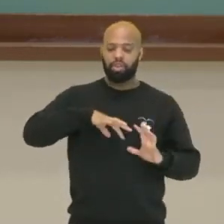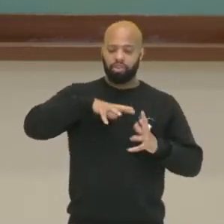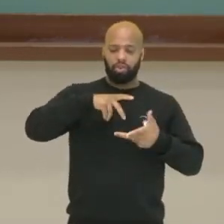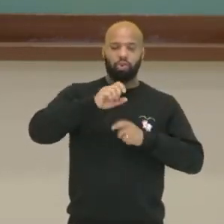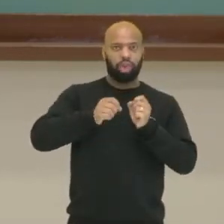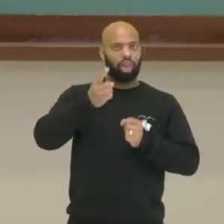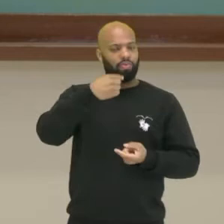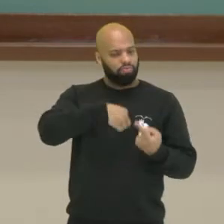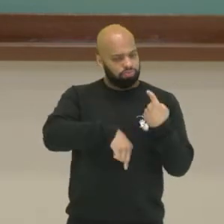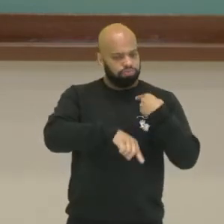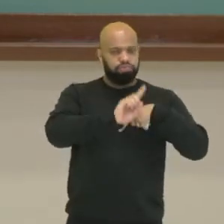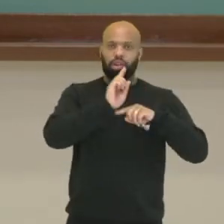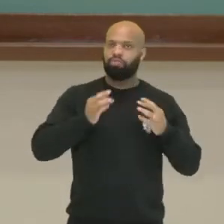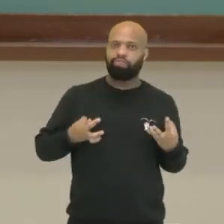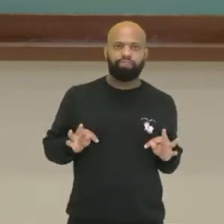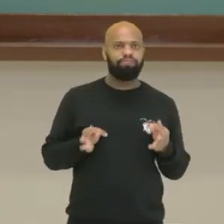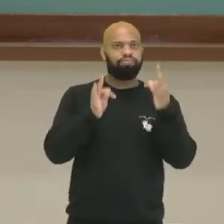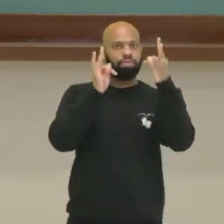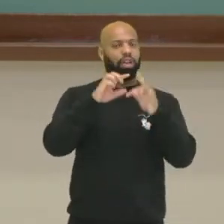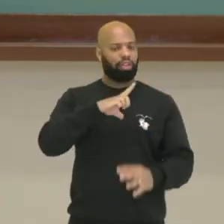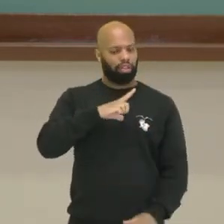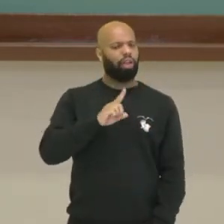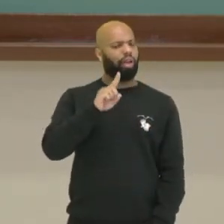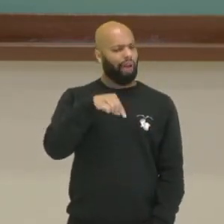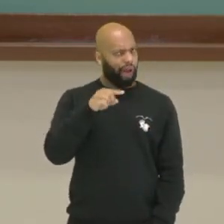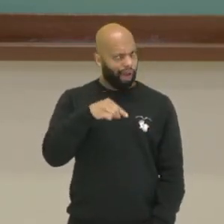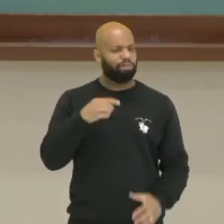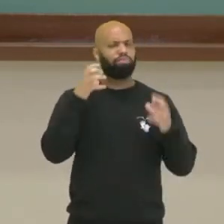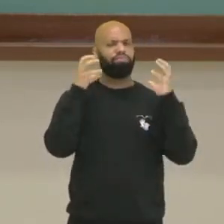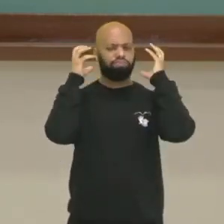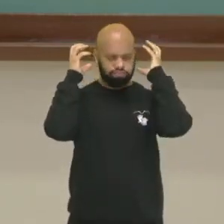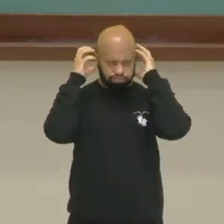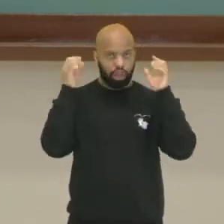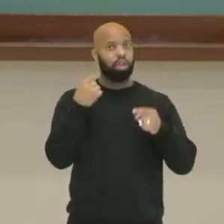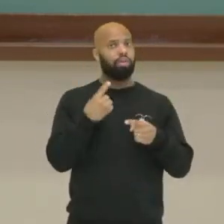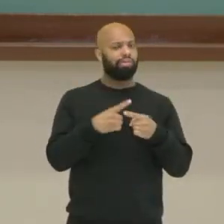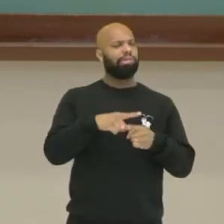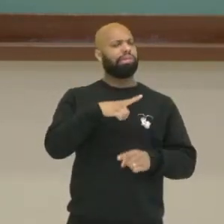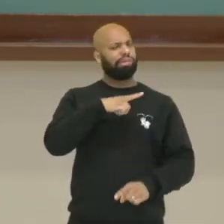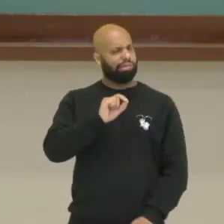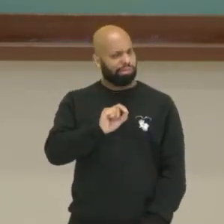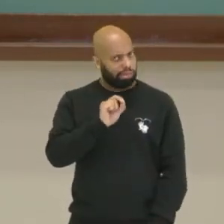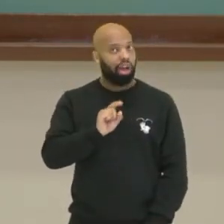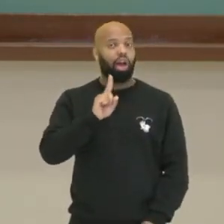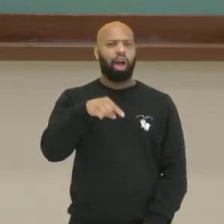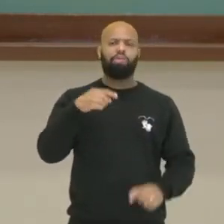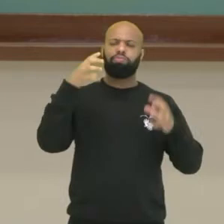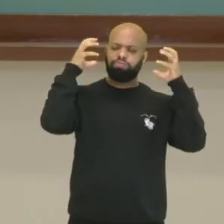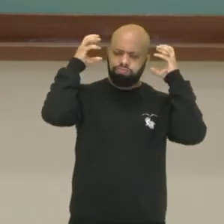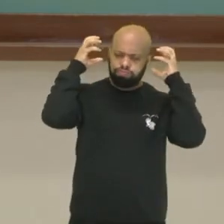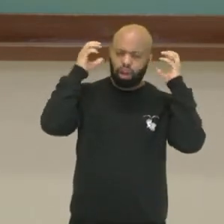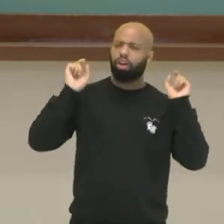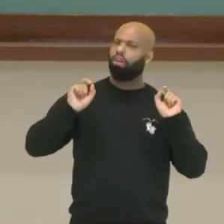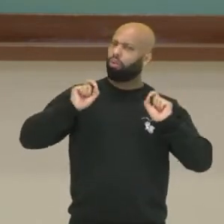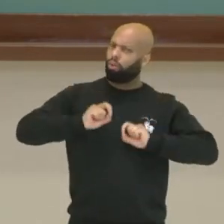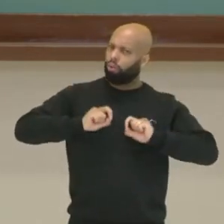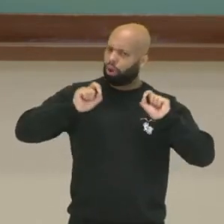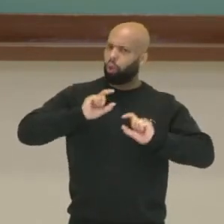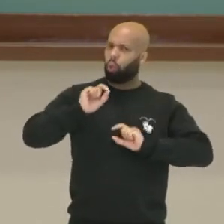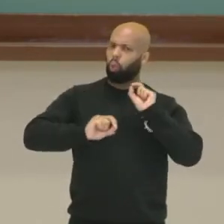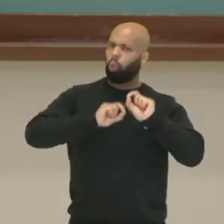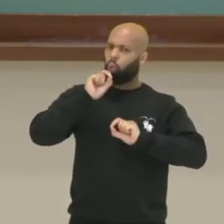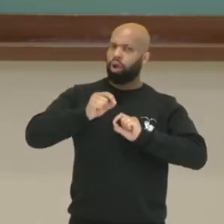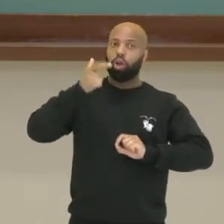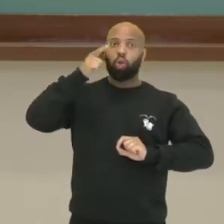foi um grande avanço tecnológico você ter um aparelho que era capaz, uma forma que era capaz de